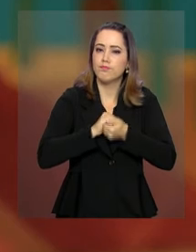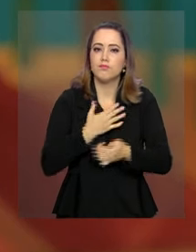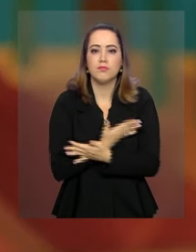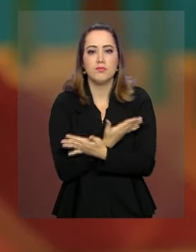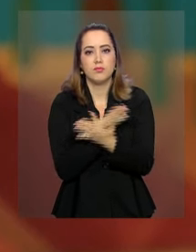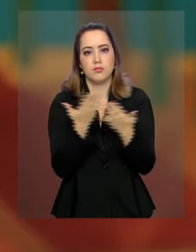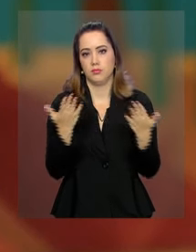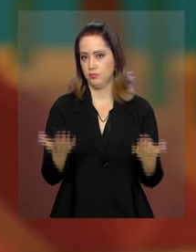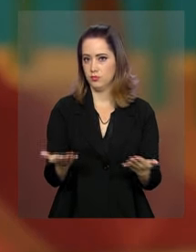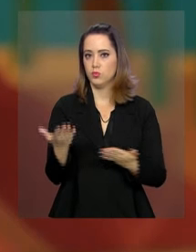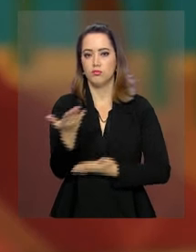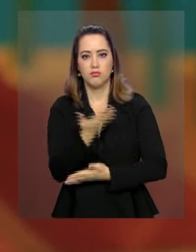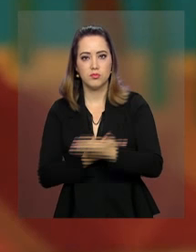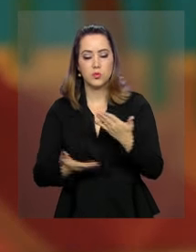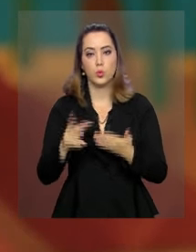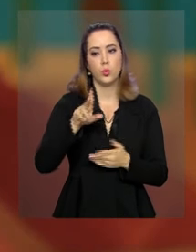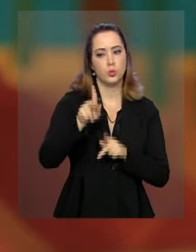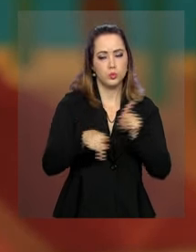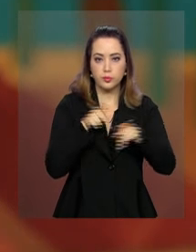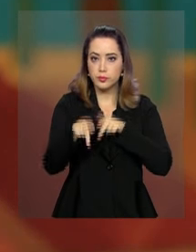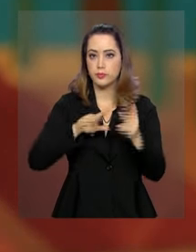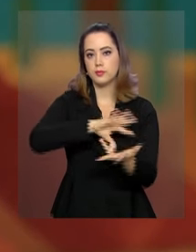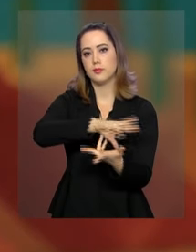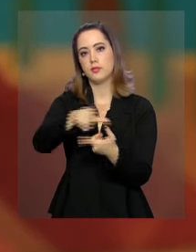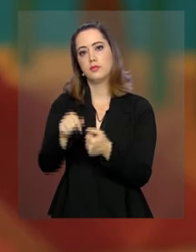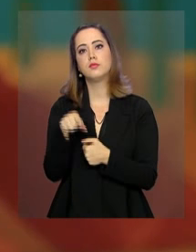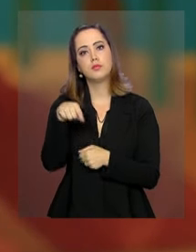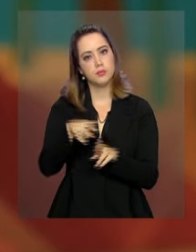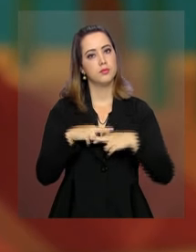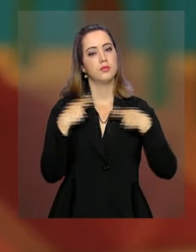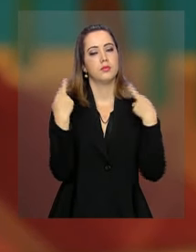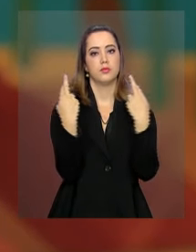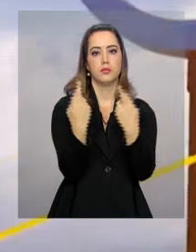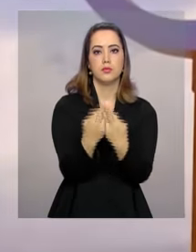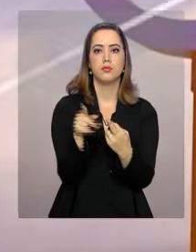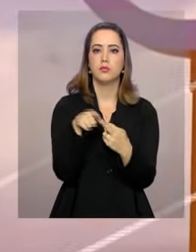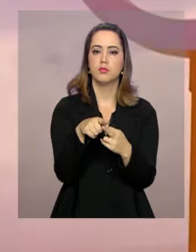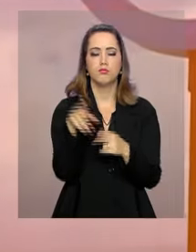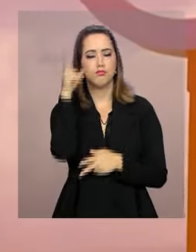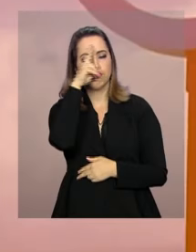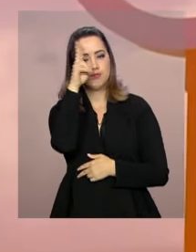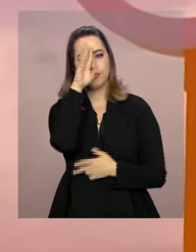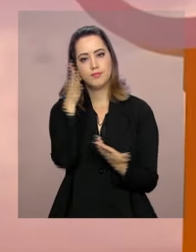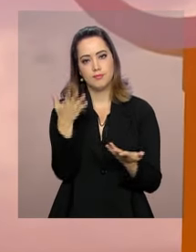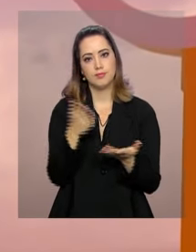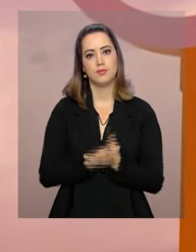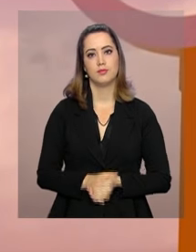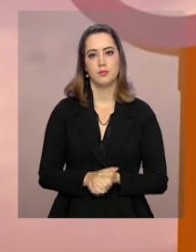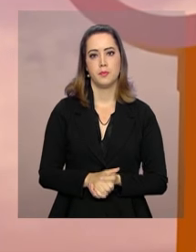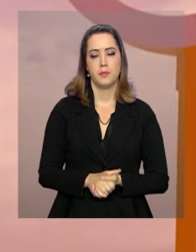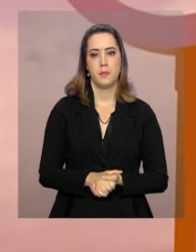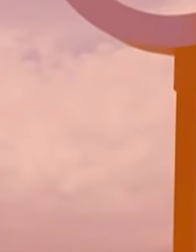confraternizarmos com todos os povos do mundo nesta reunião histórica.